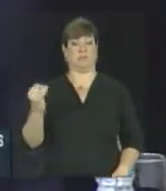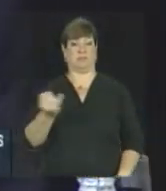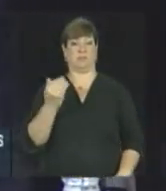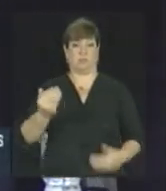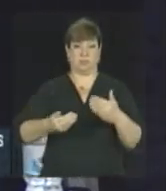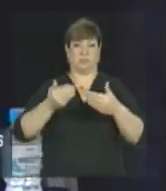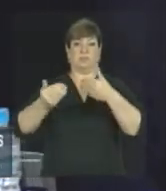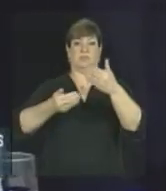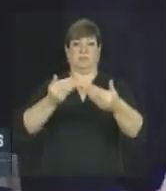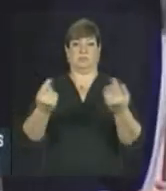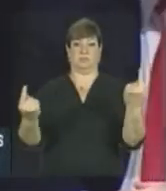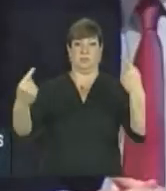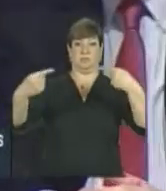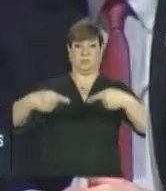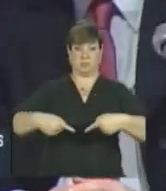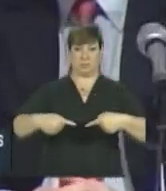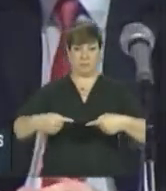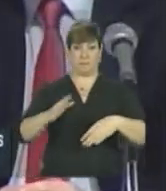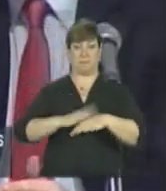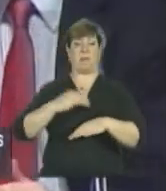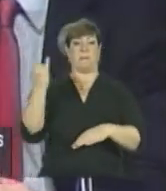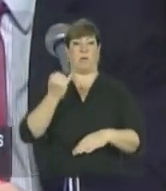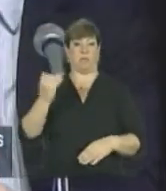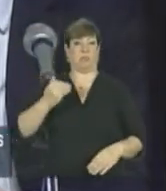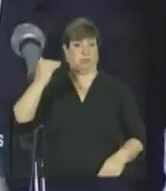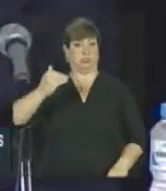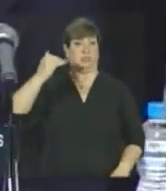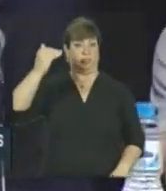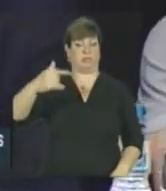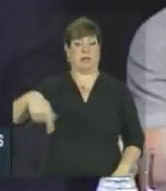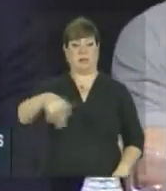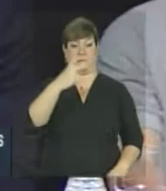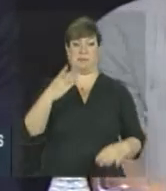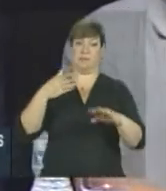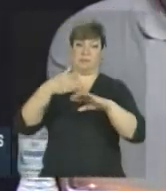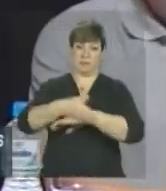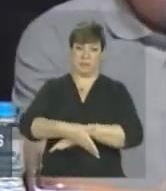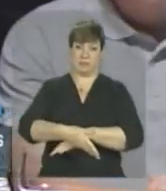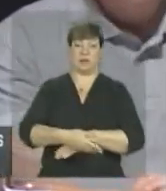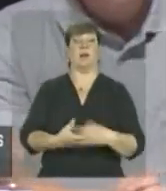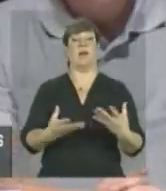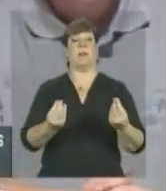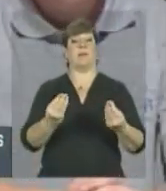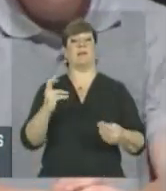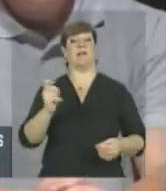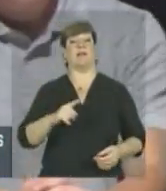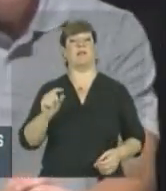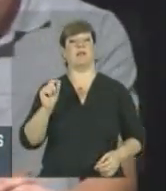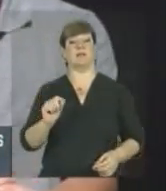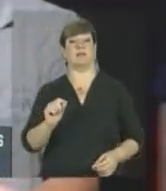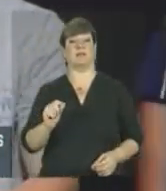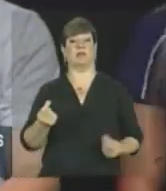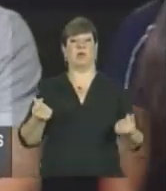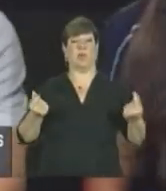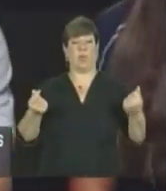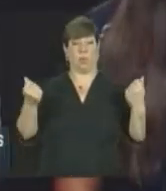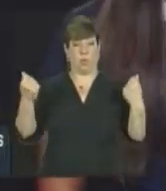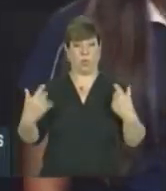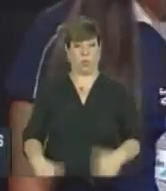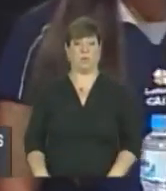da competição da qual participa o atleta, muitas vezes os custos